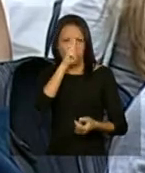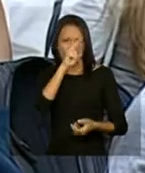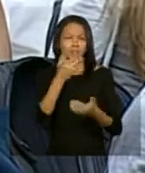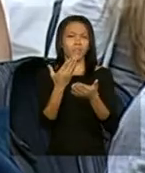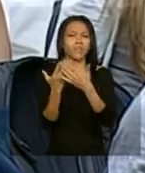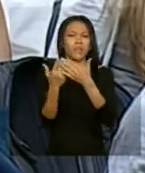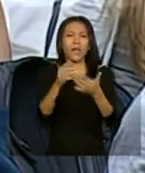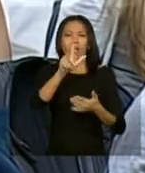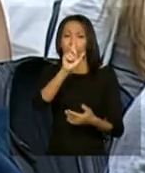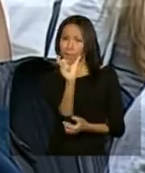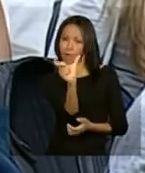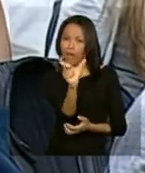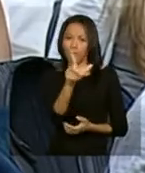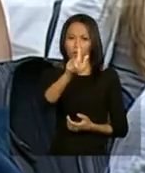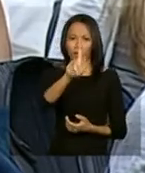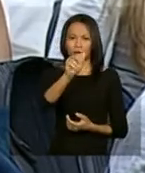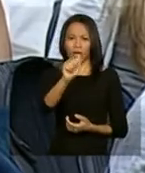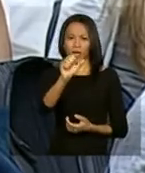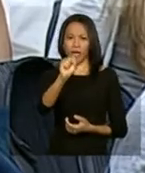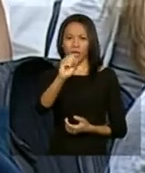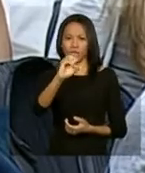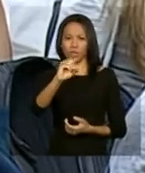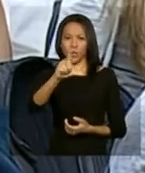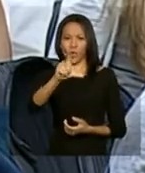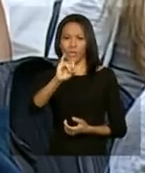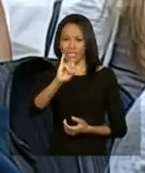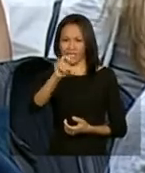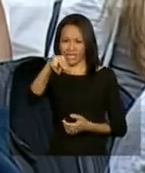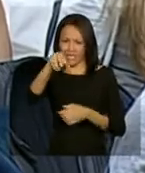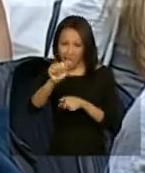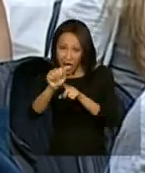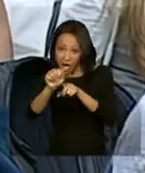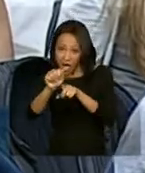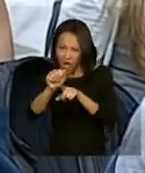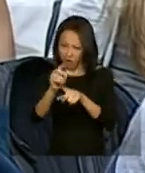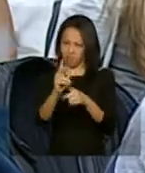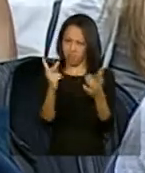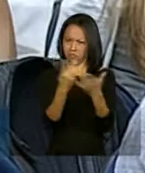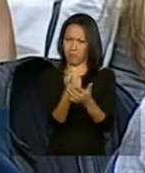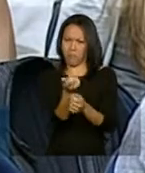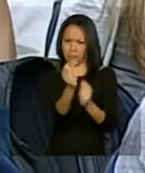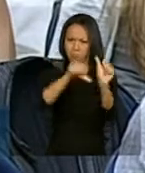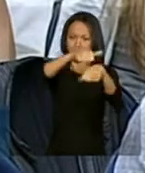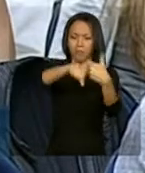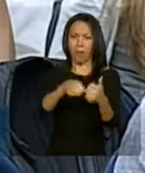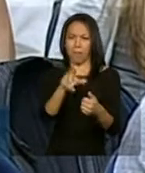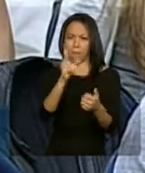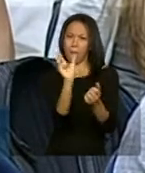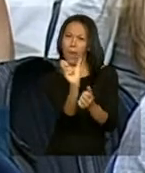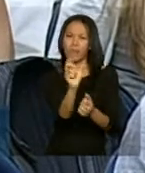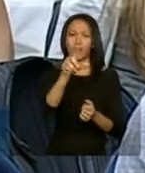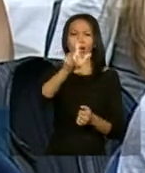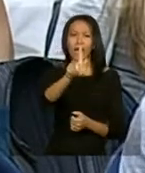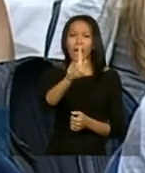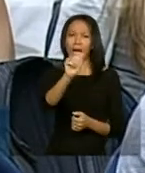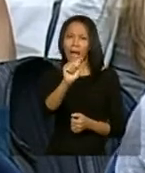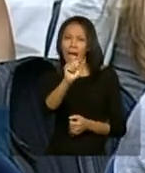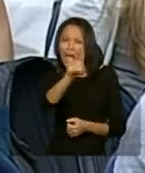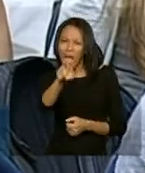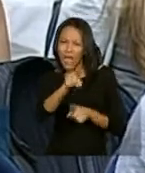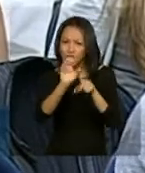palavra gasolina aparece grafada com a letra Z. Eu queria ouvir o senhor com relação a isso, se não